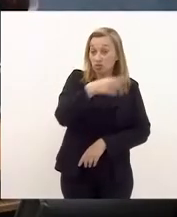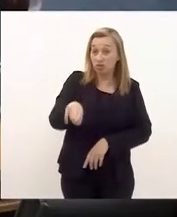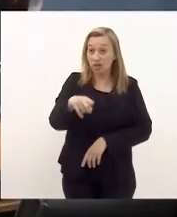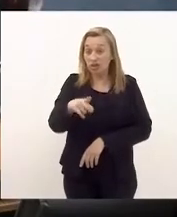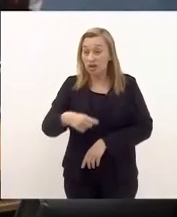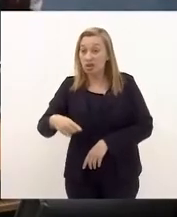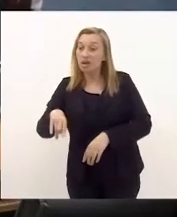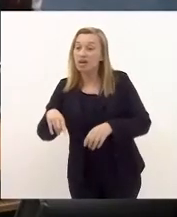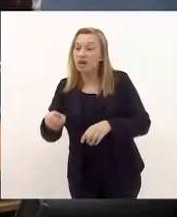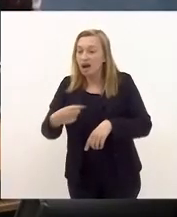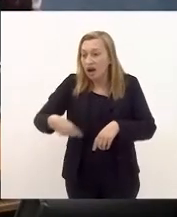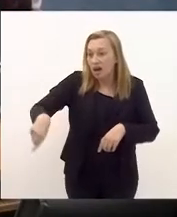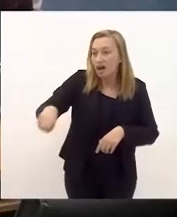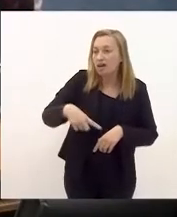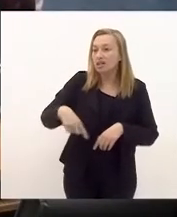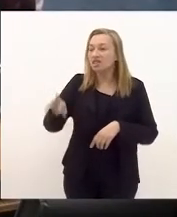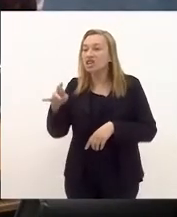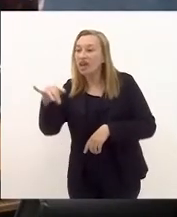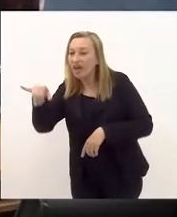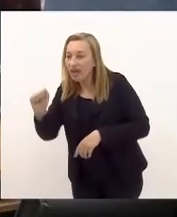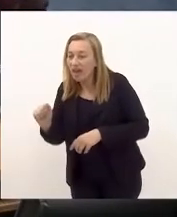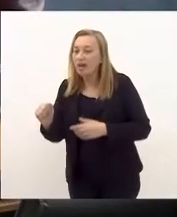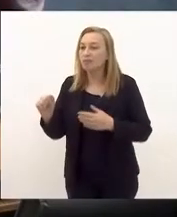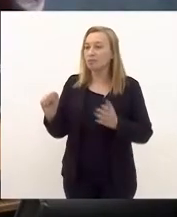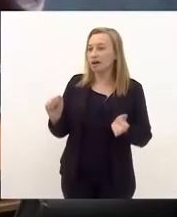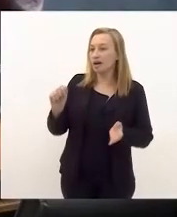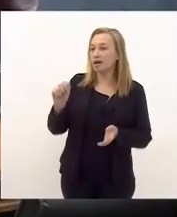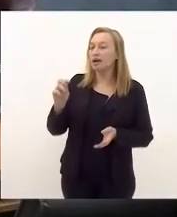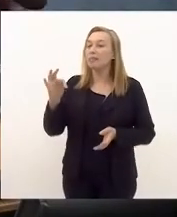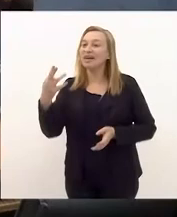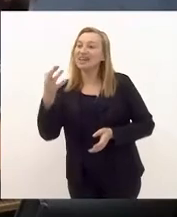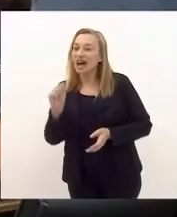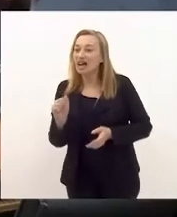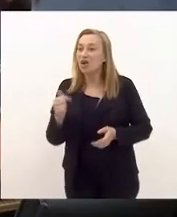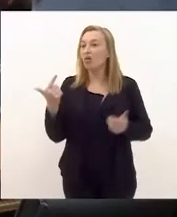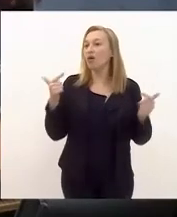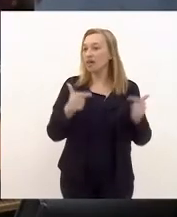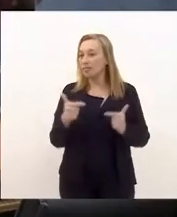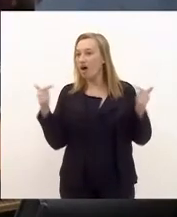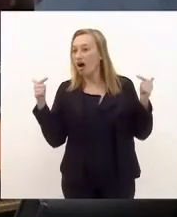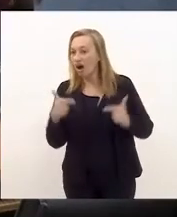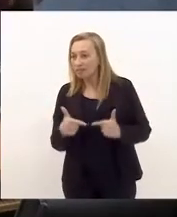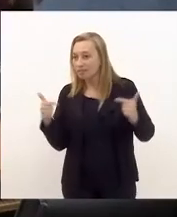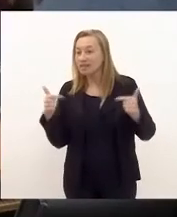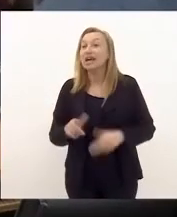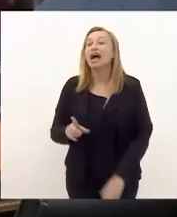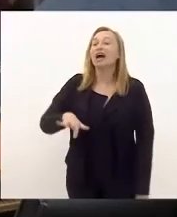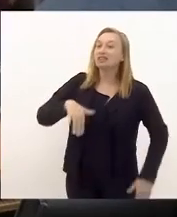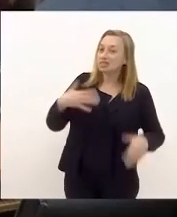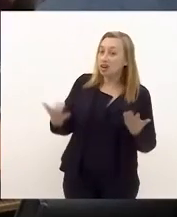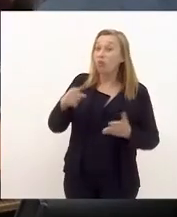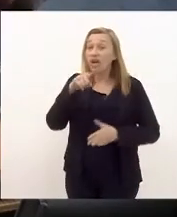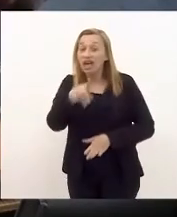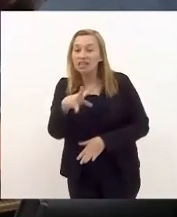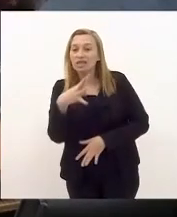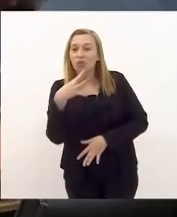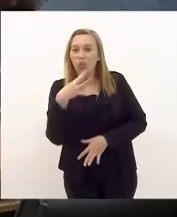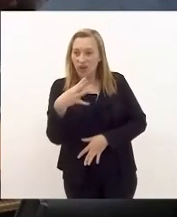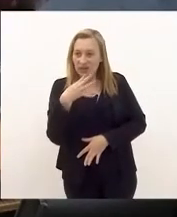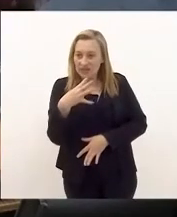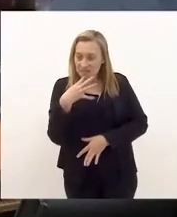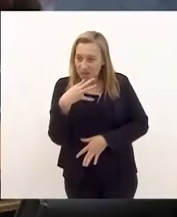de rima, ou a batalha, ou o hip-hop. Então, esse conhecimento,